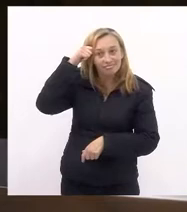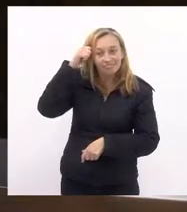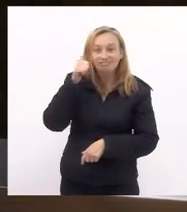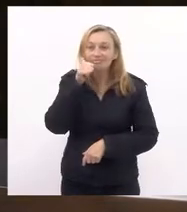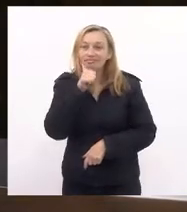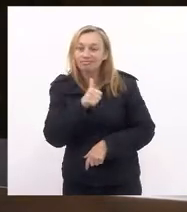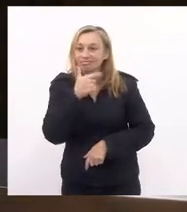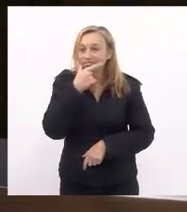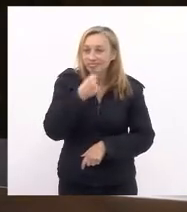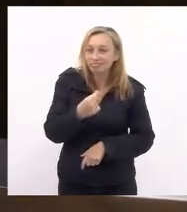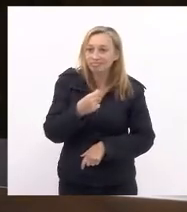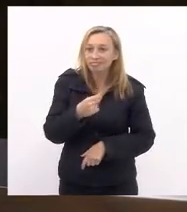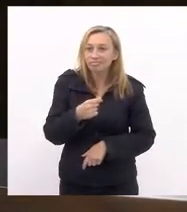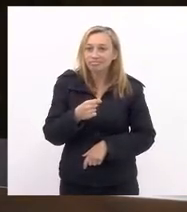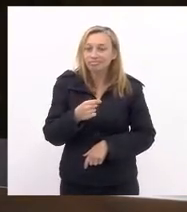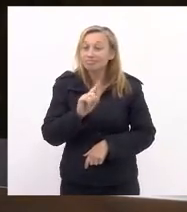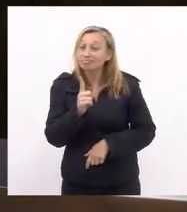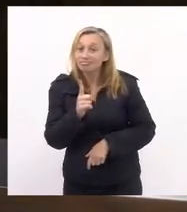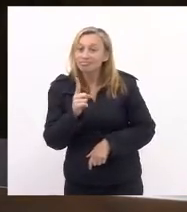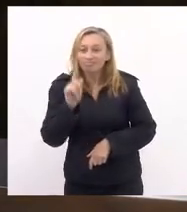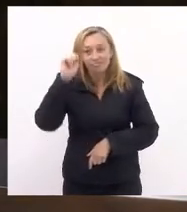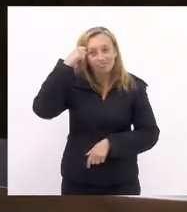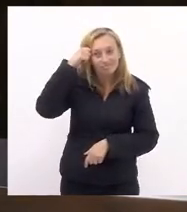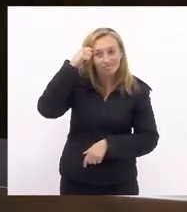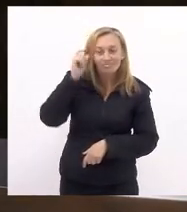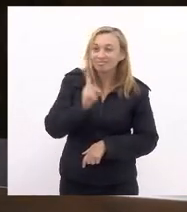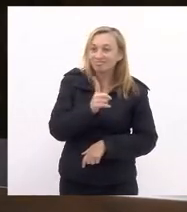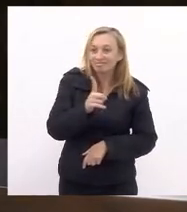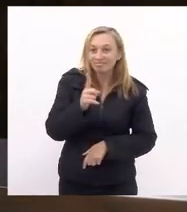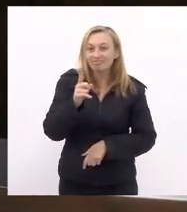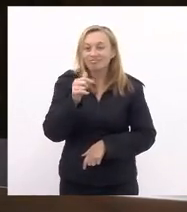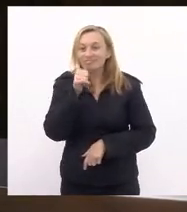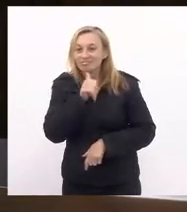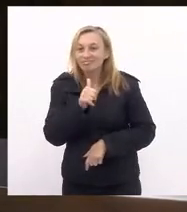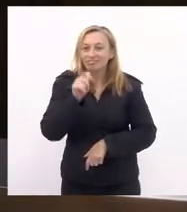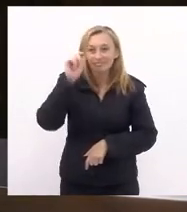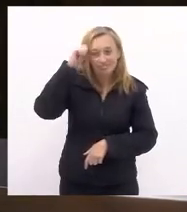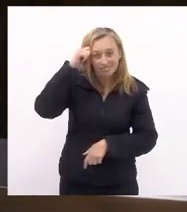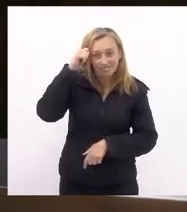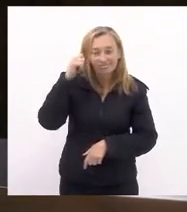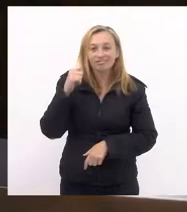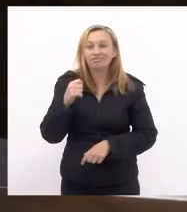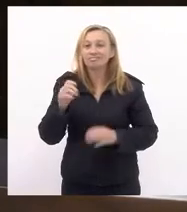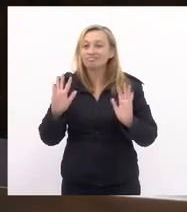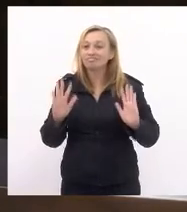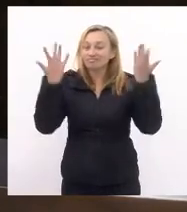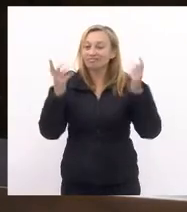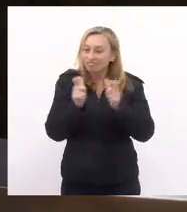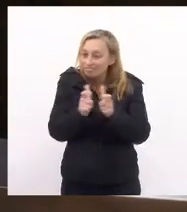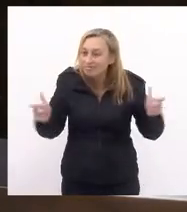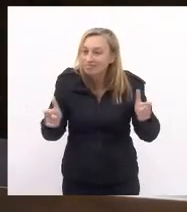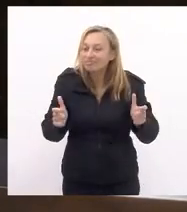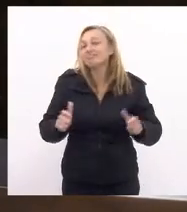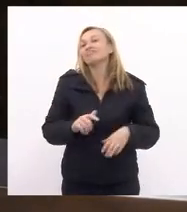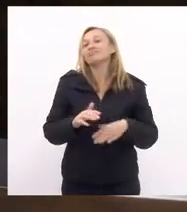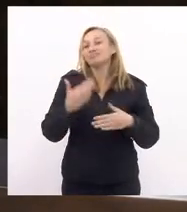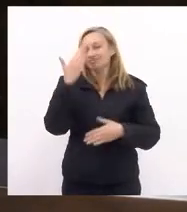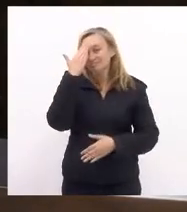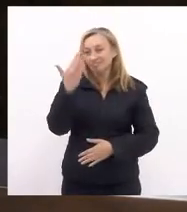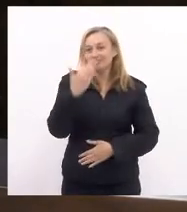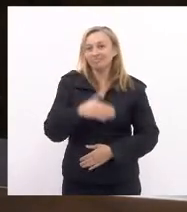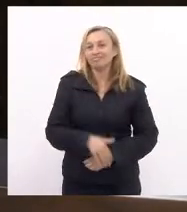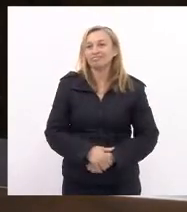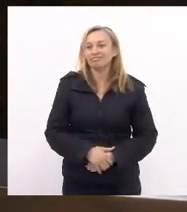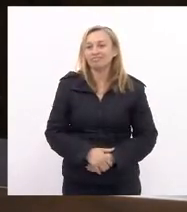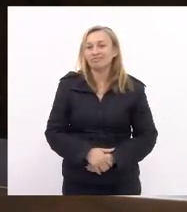negras, os não negros e as não negras, numa grande festa, num grande evento. Muito obrigado.